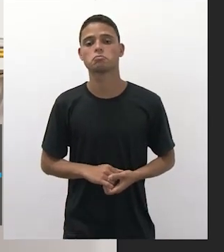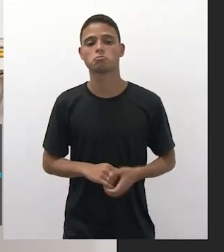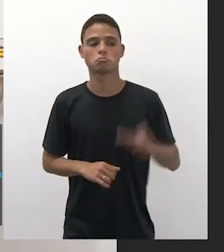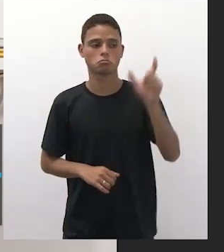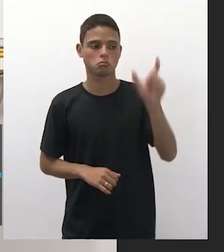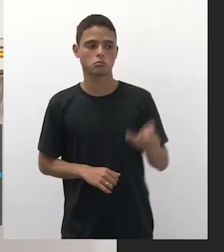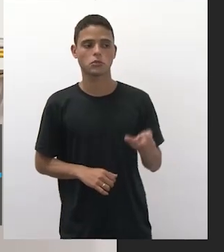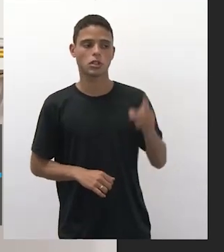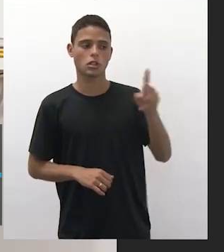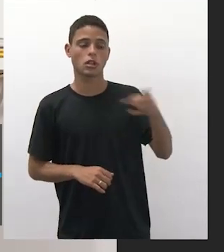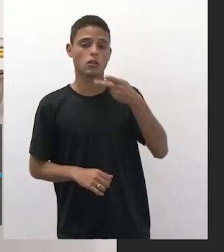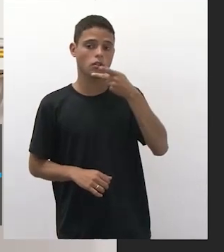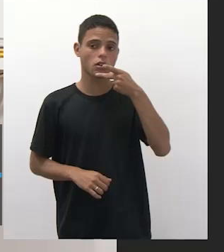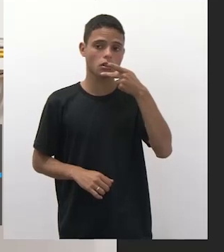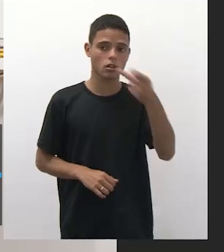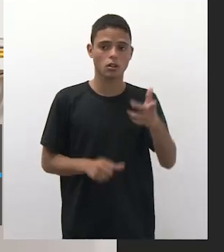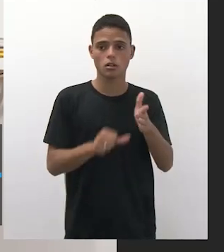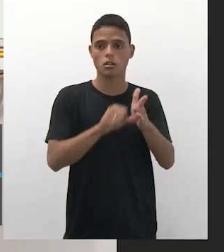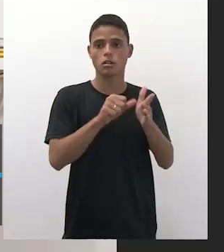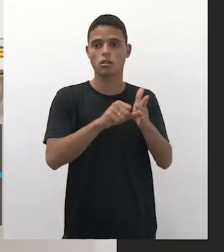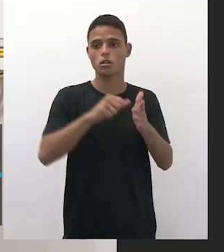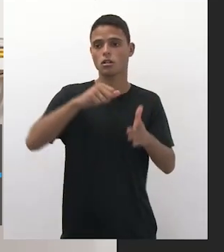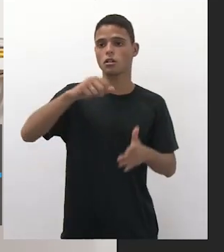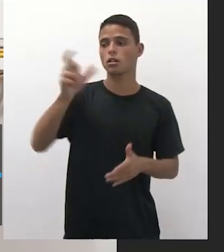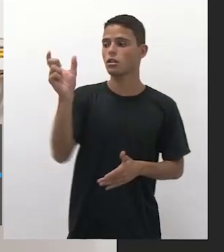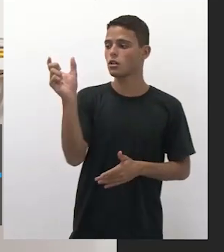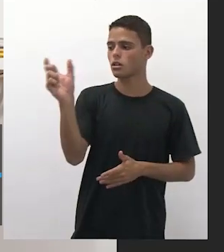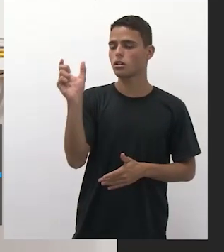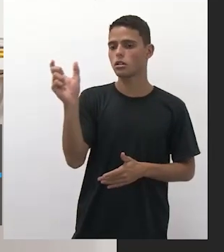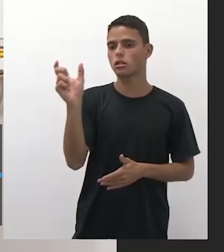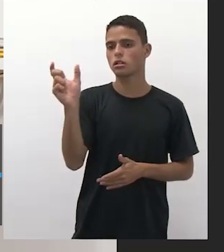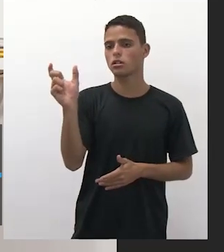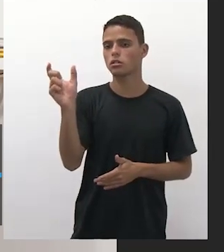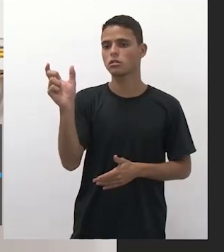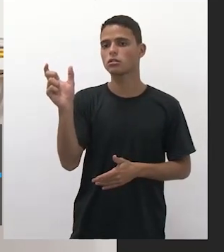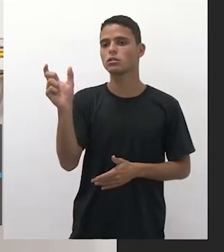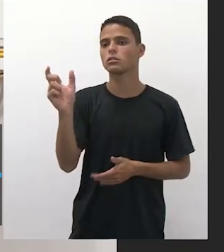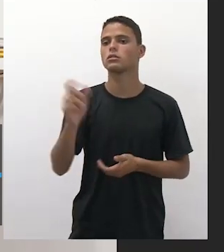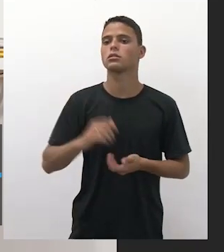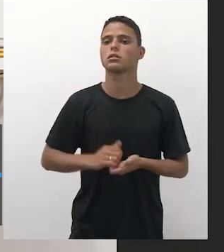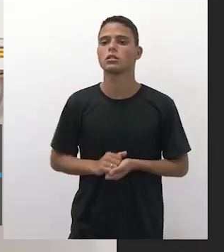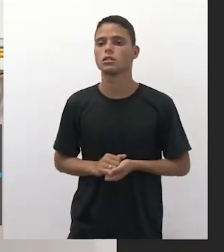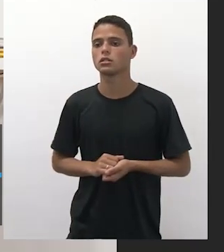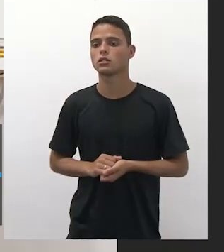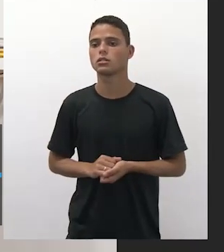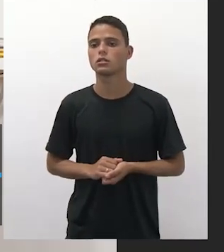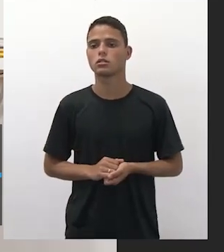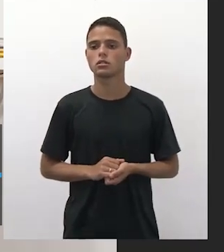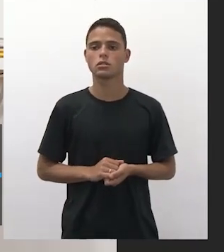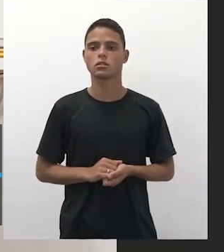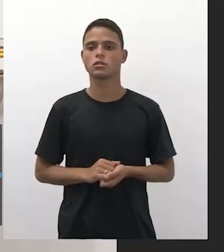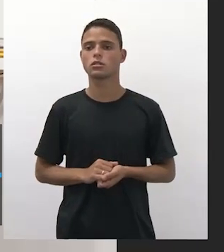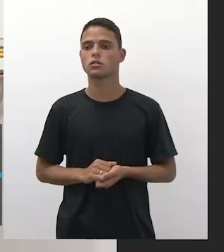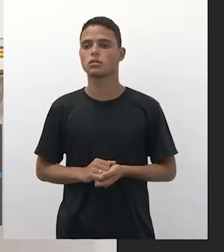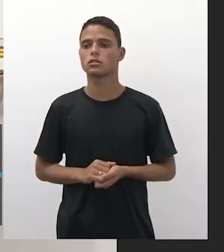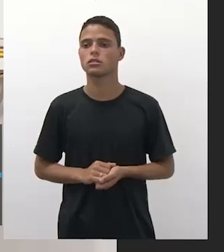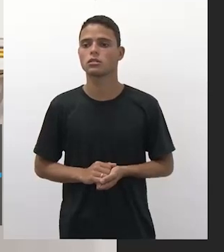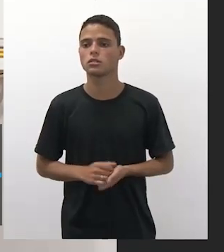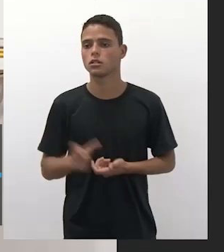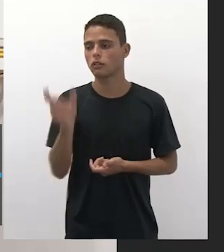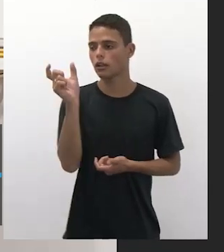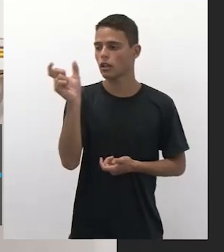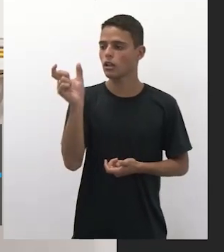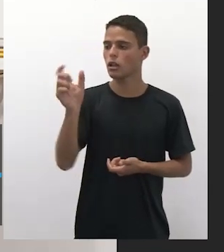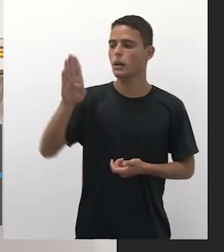a primeira palavra, sabe, eu não me esqueço, assim, eu até ouço, que ela falou bola.